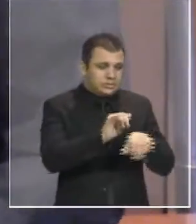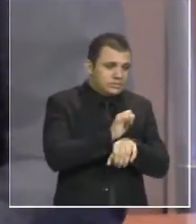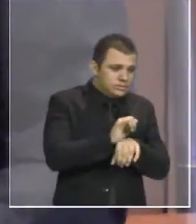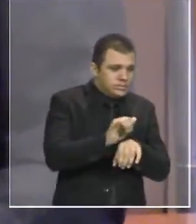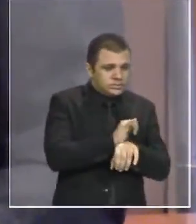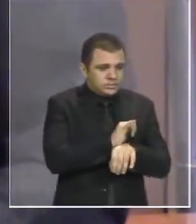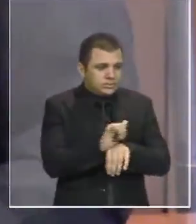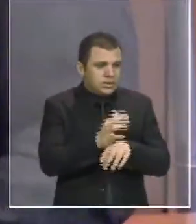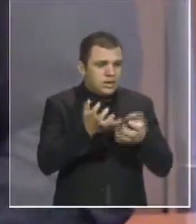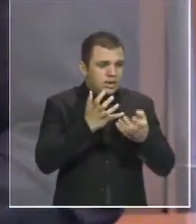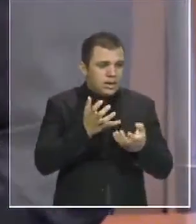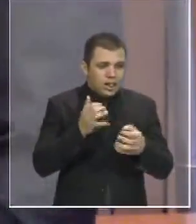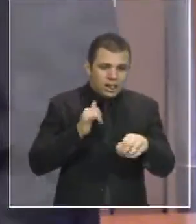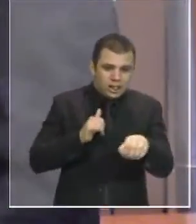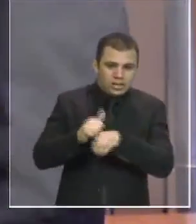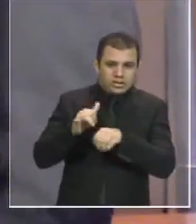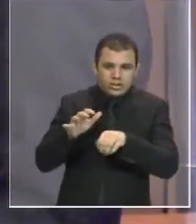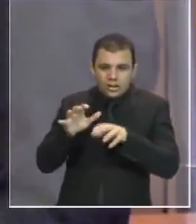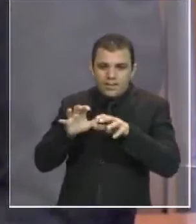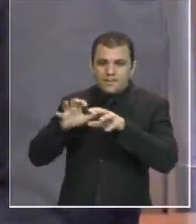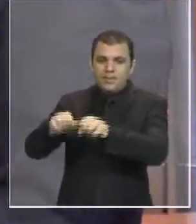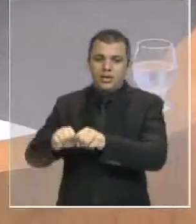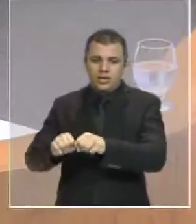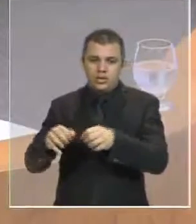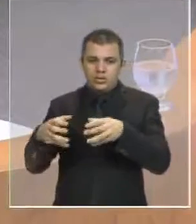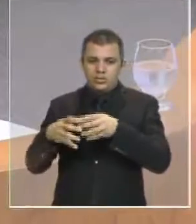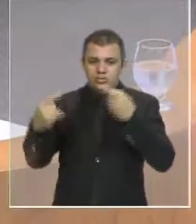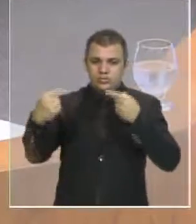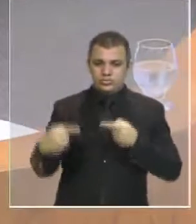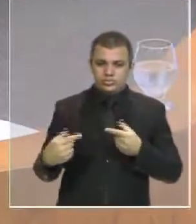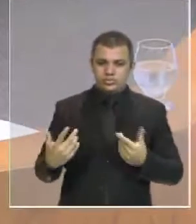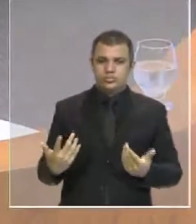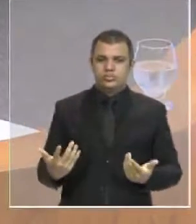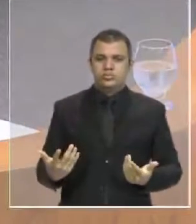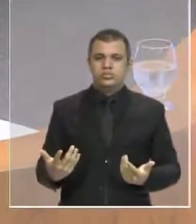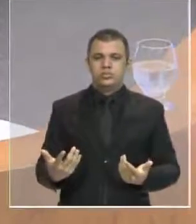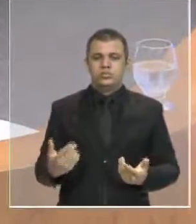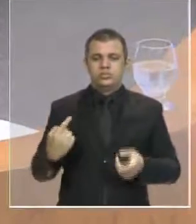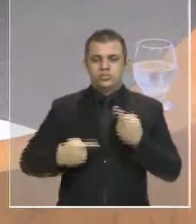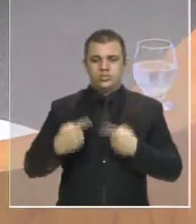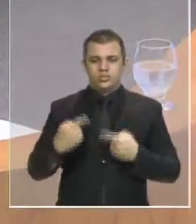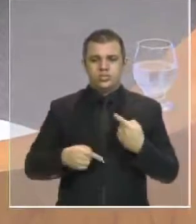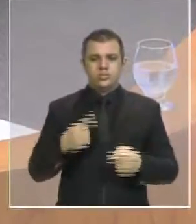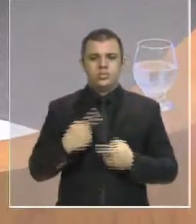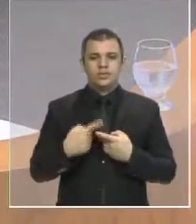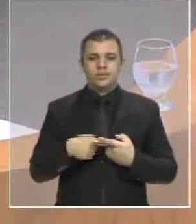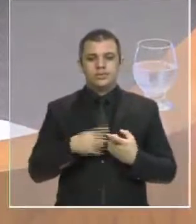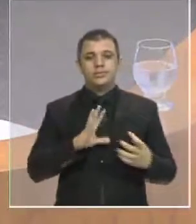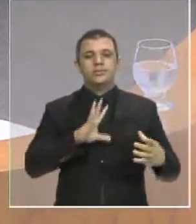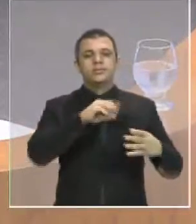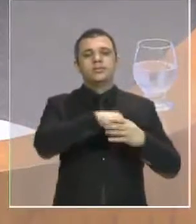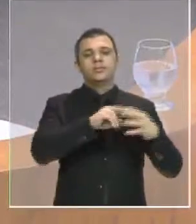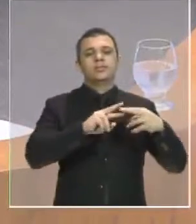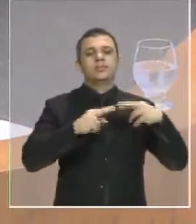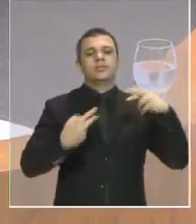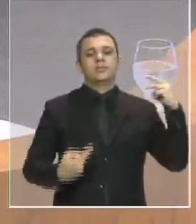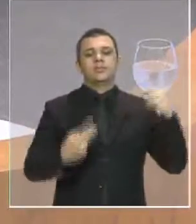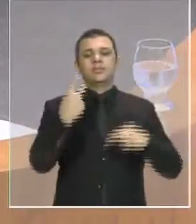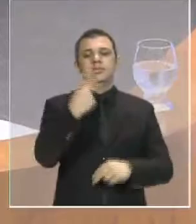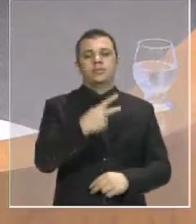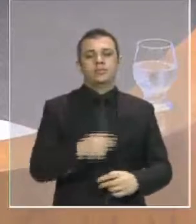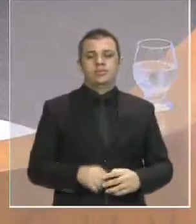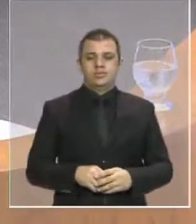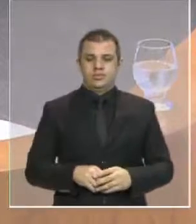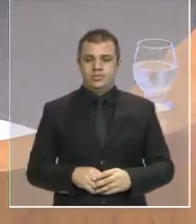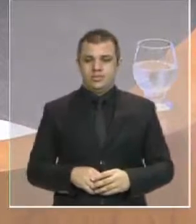armações contra adversários políticos, que é do DNA desse tipo de oposição, desta